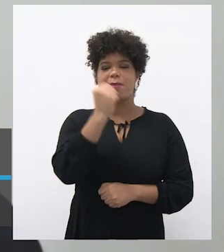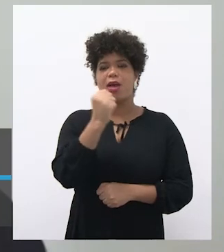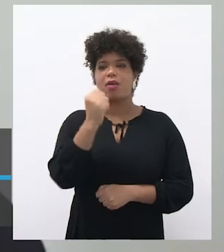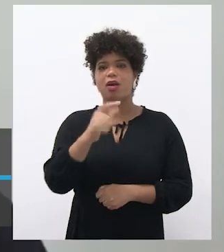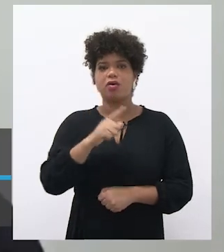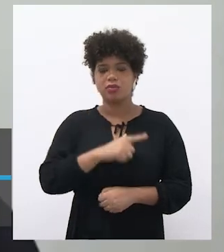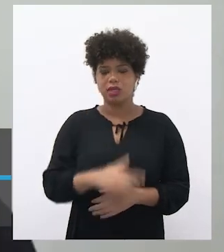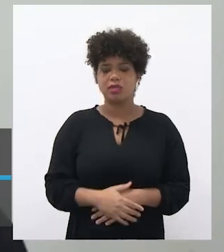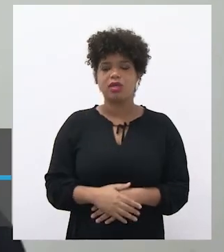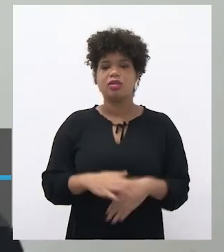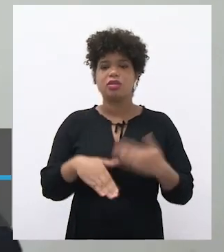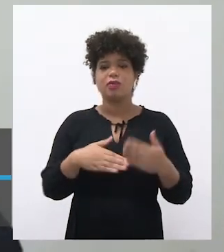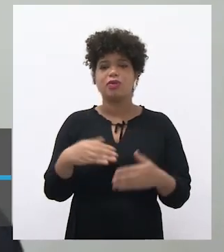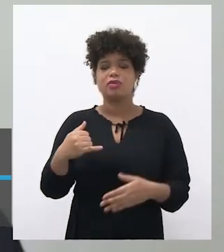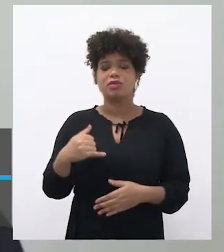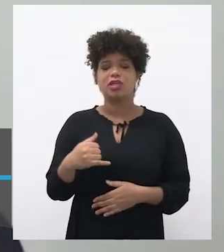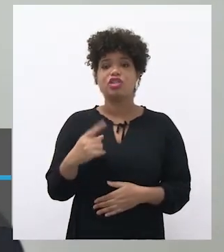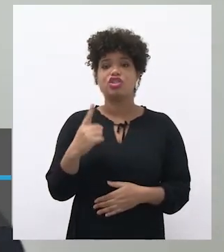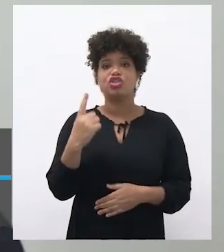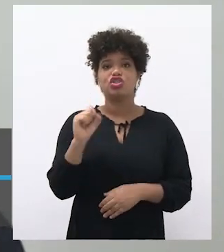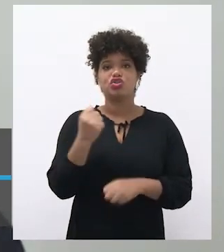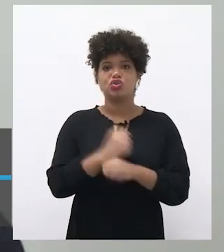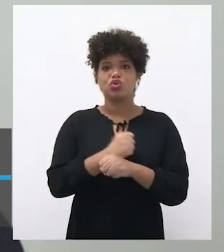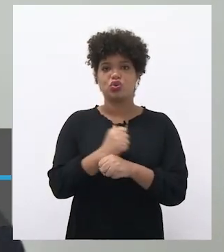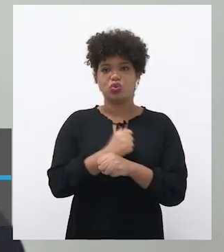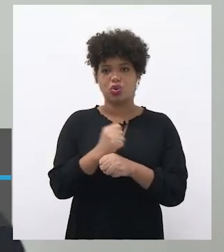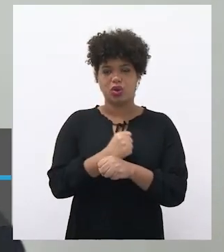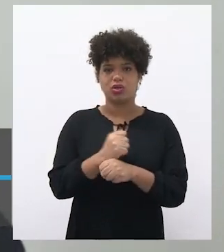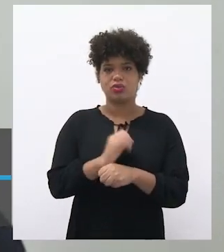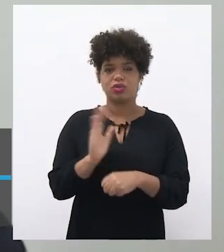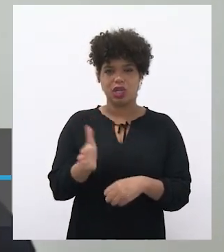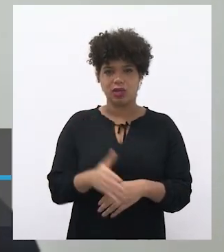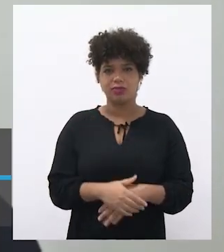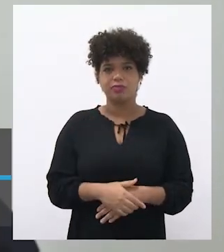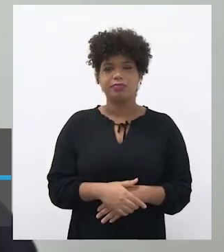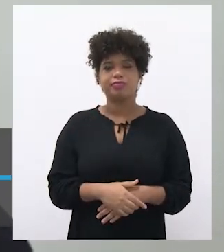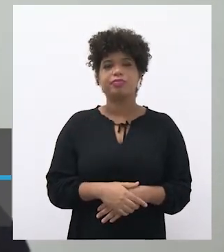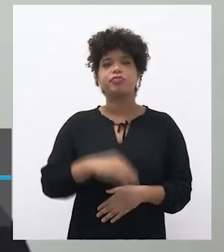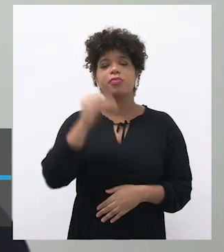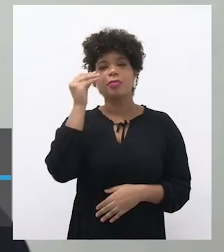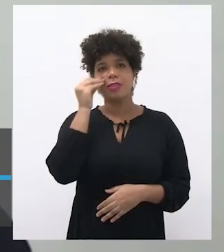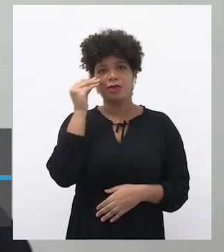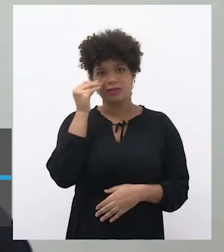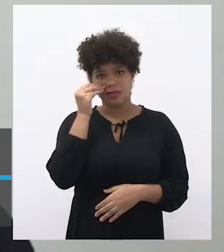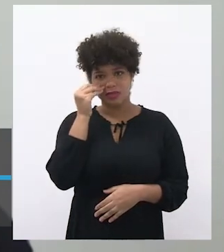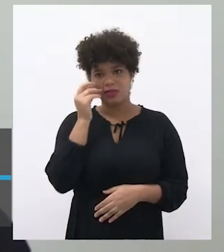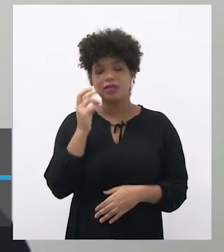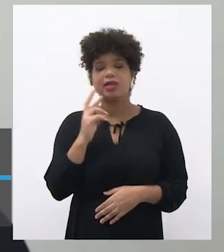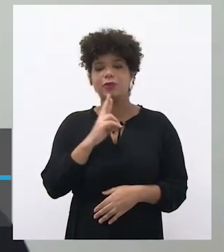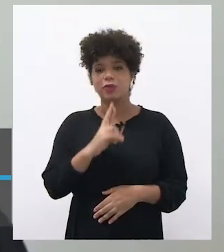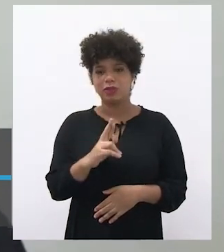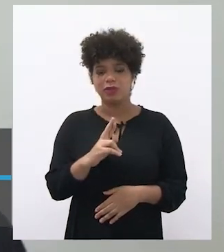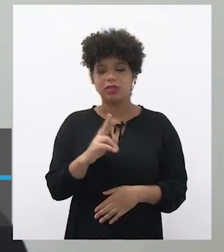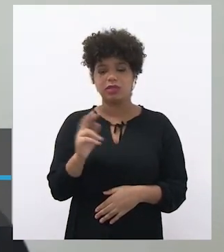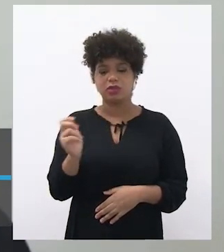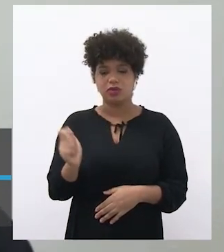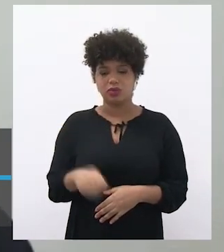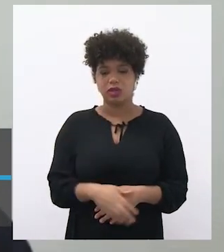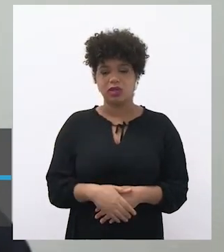semelhante. Né? Na verdade, a Lei Maria da Penha decorre de uma recomendação da Comissão Interamericana de Direitos Humanos,